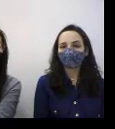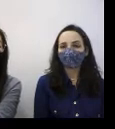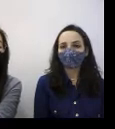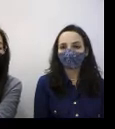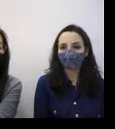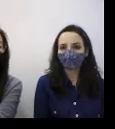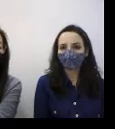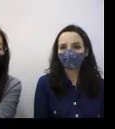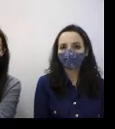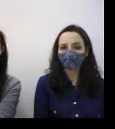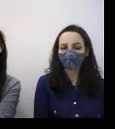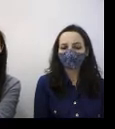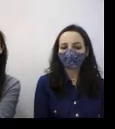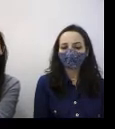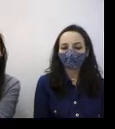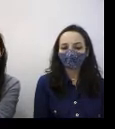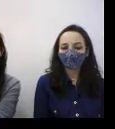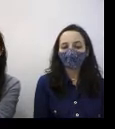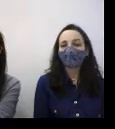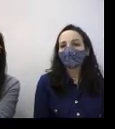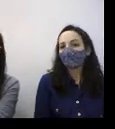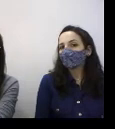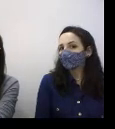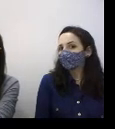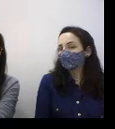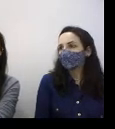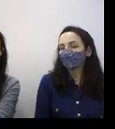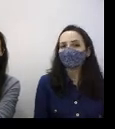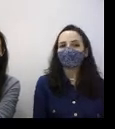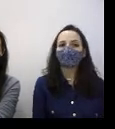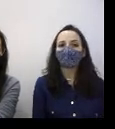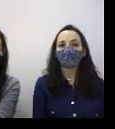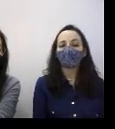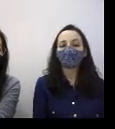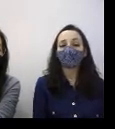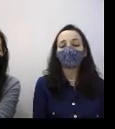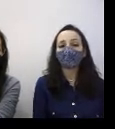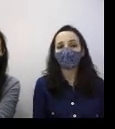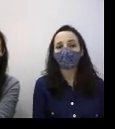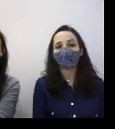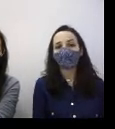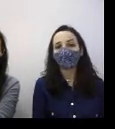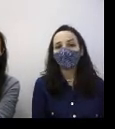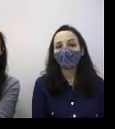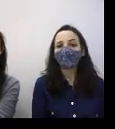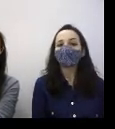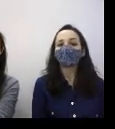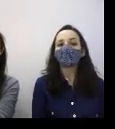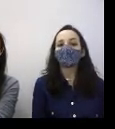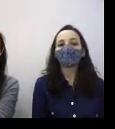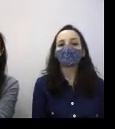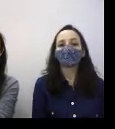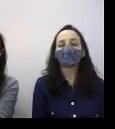para ajudar a minimizar esses sintomas. E é importante, né, Camila, quando a gente fala sobre a medicação,